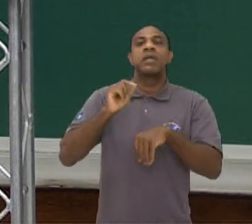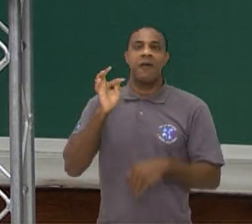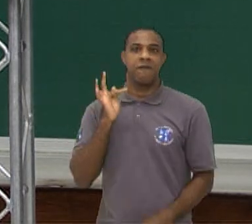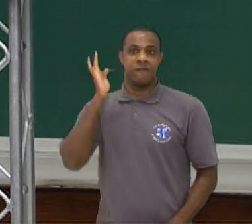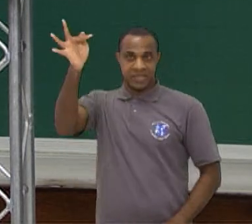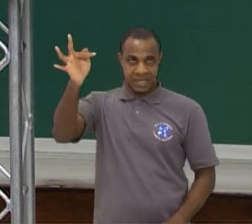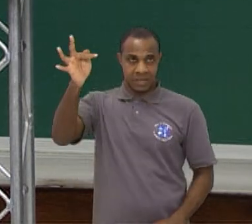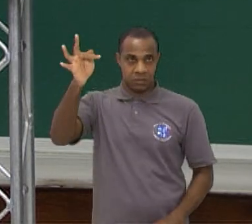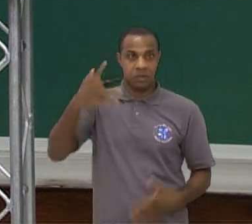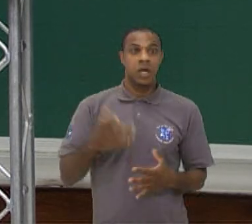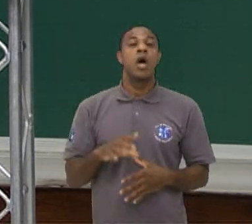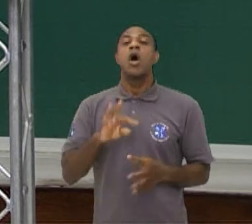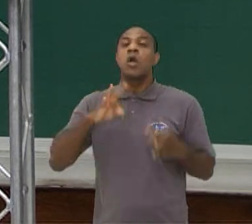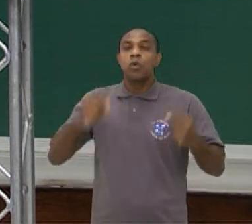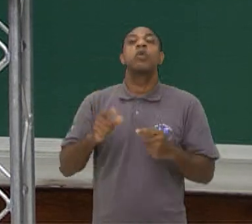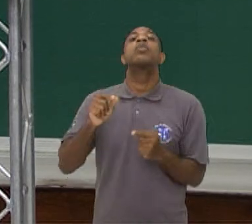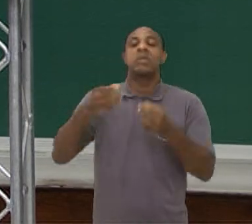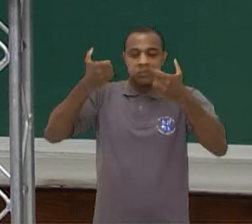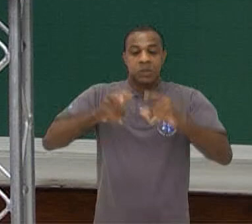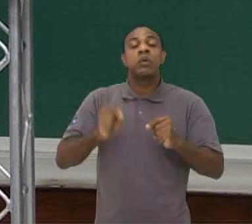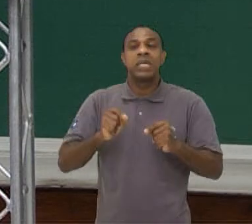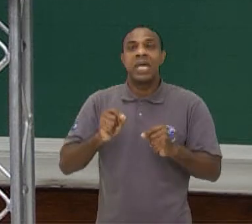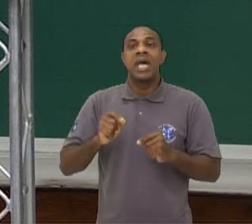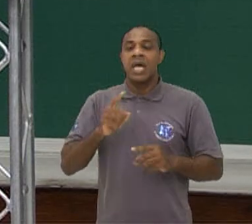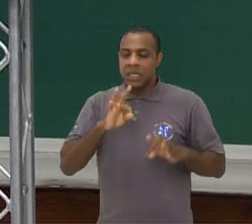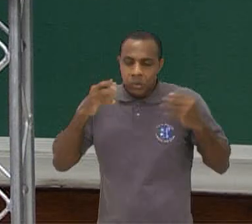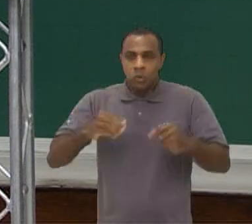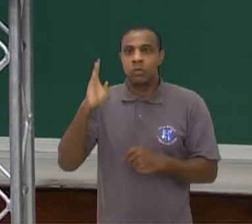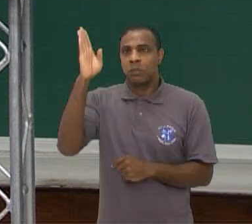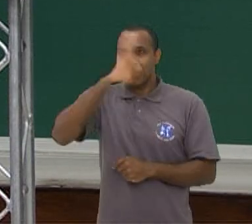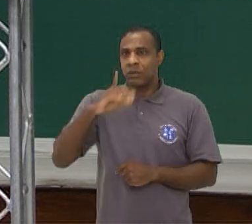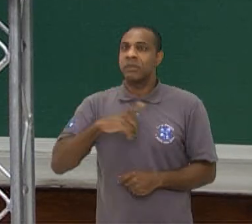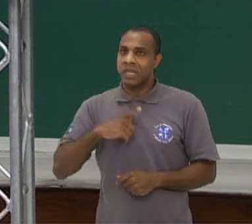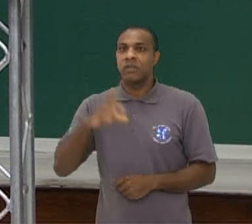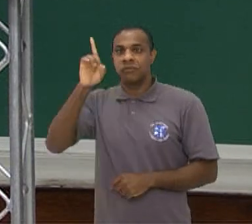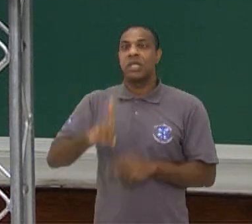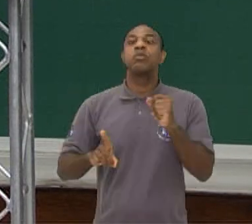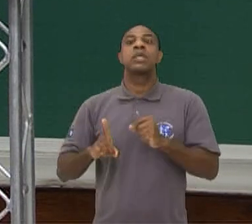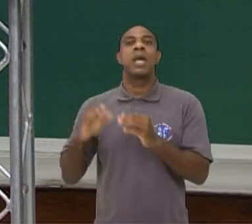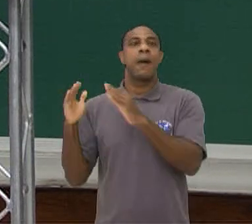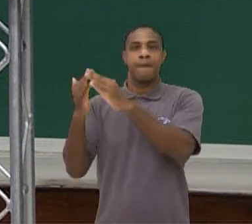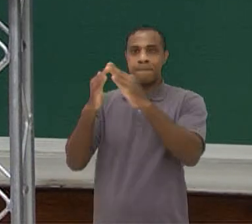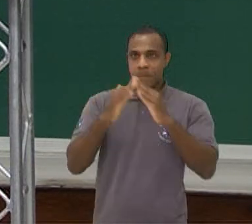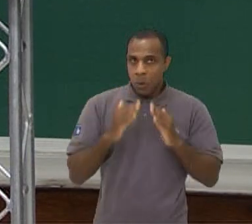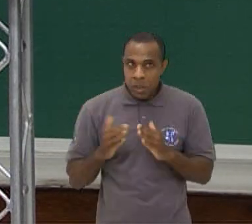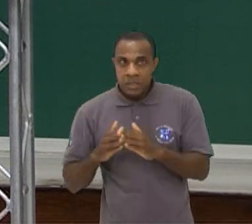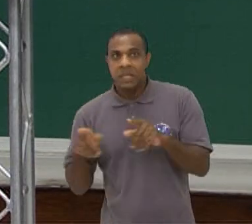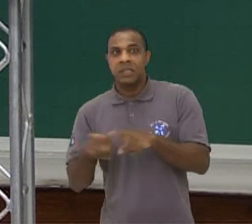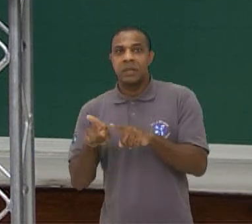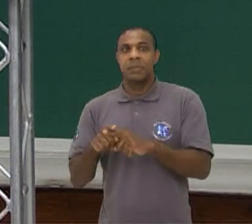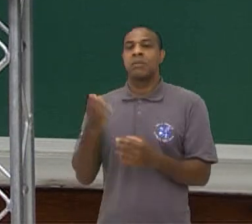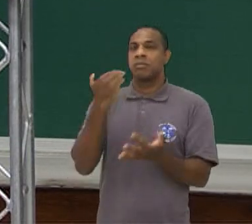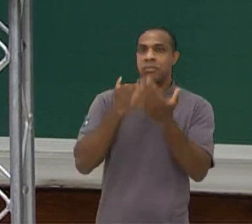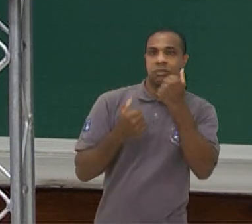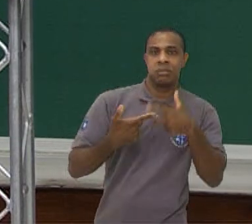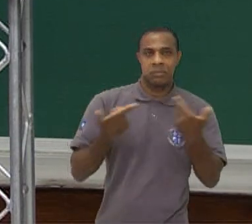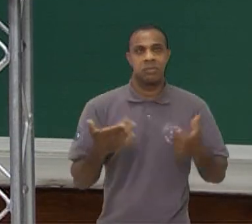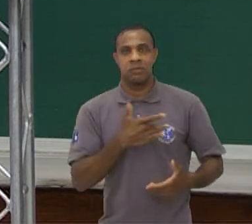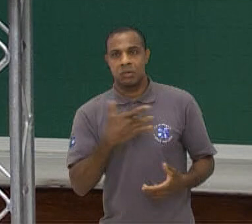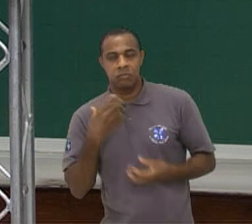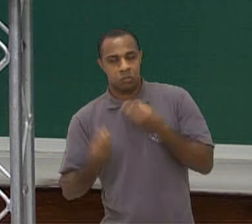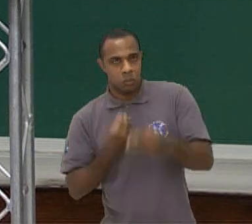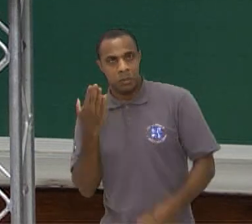todo brasileiro tem direito à moradia. E a mulher responde: agora lê aquele pedaço bonito que fala de comida e saúde.